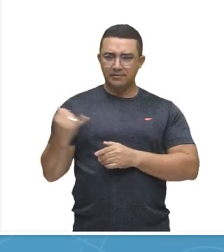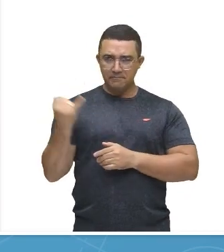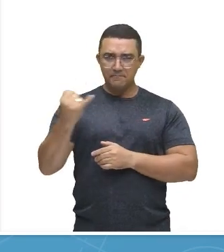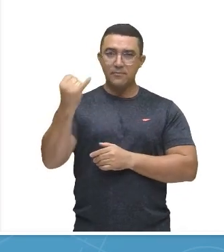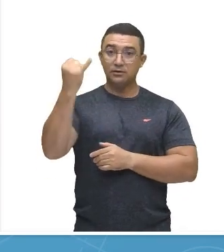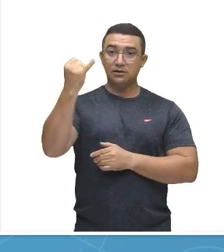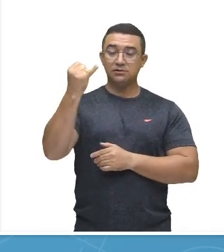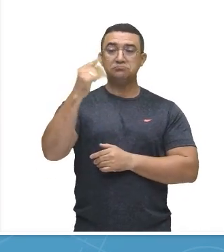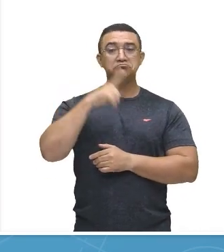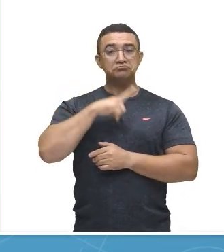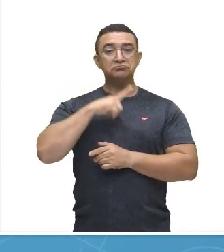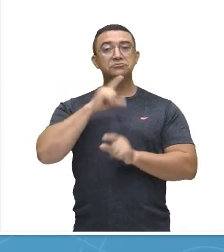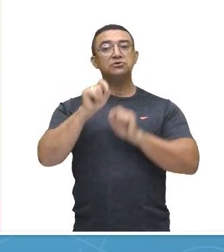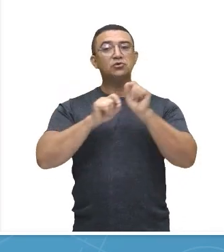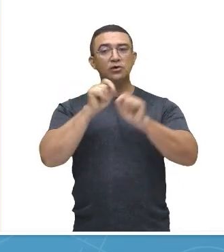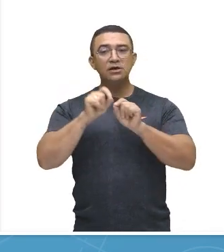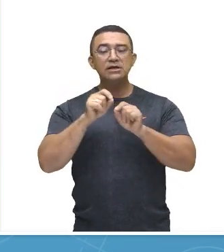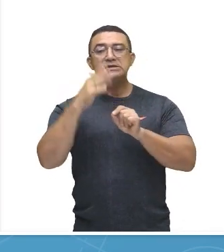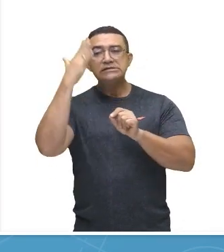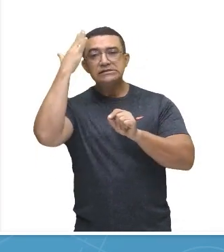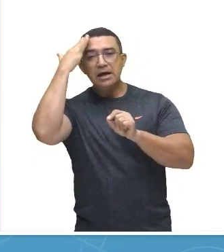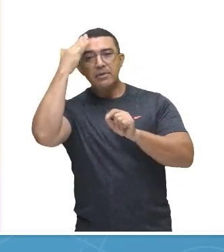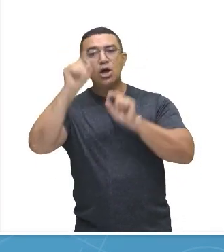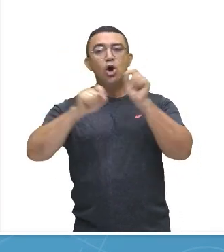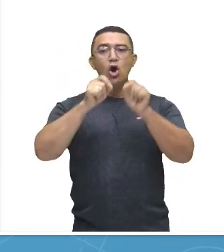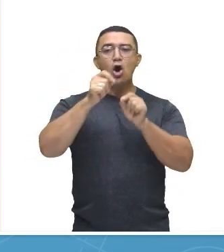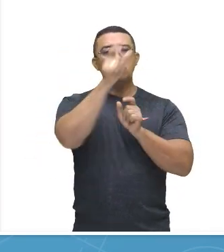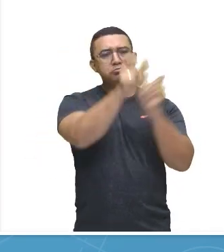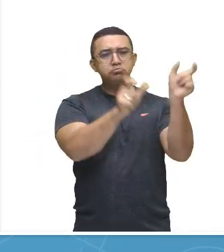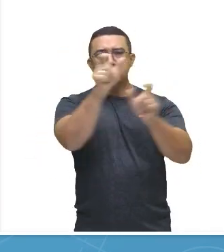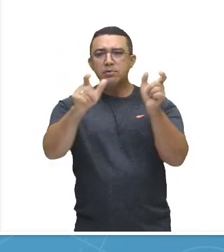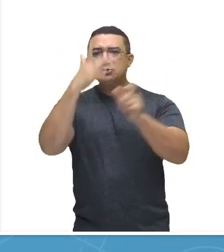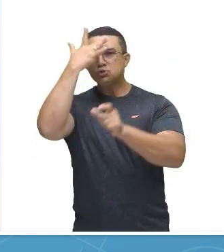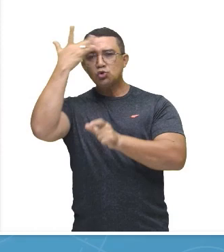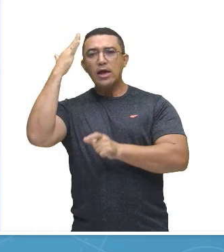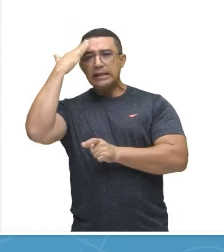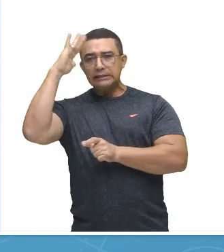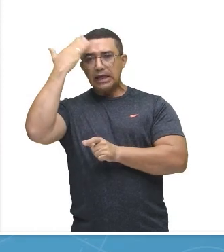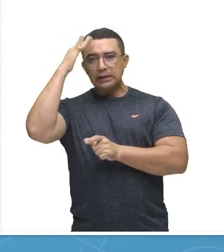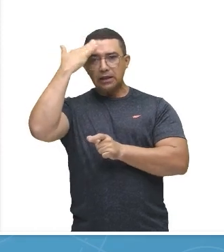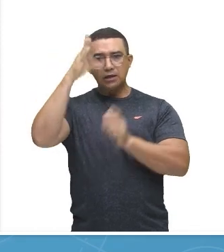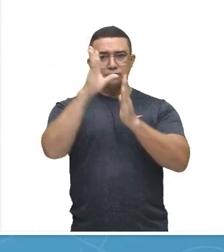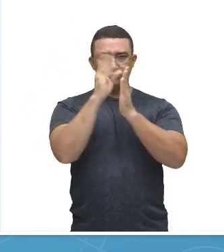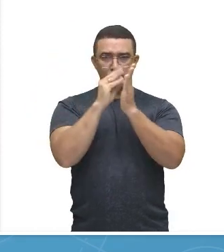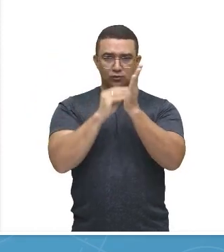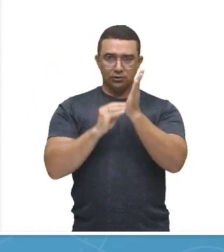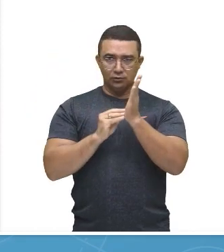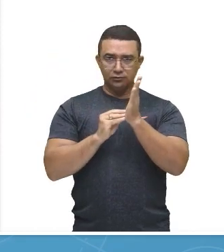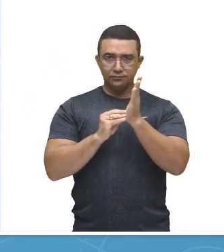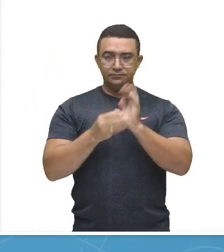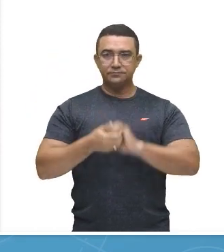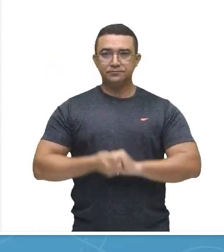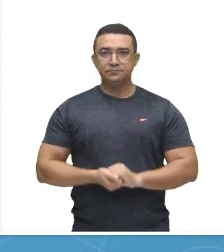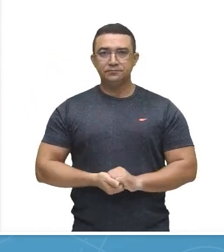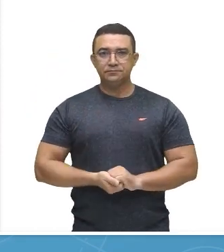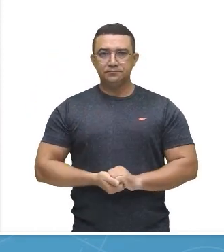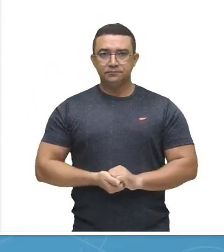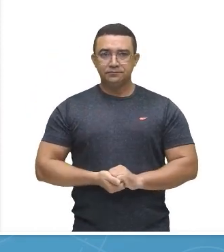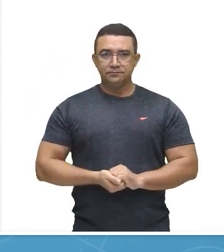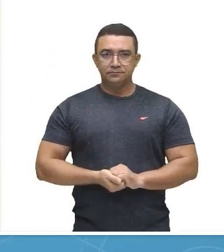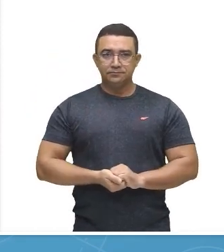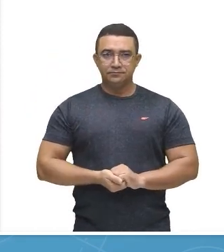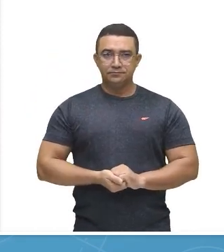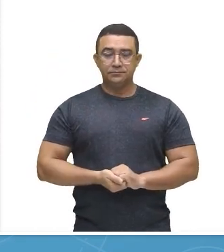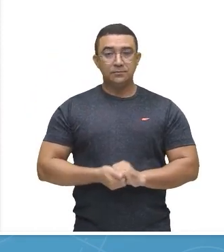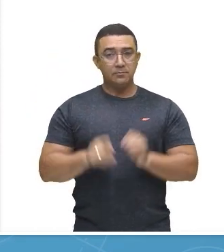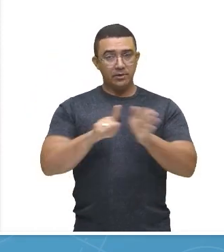nós termos um retorno, não é isso? De como vocês estão entendendo, captando a mensagem. Vamos então à questão? Vamos lá então. Aí está a